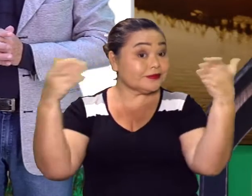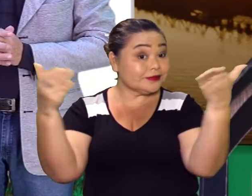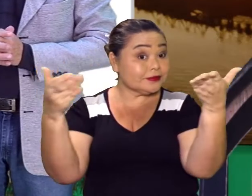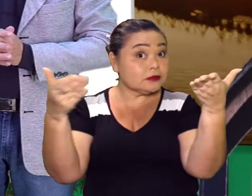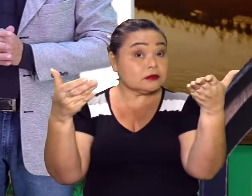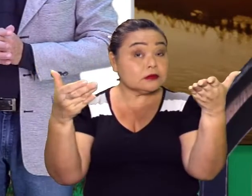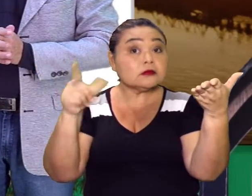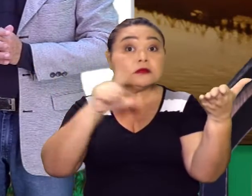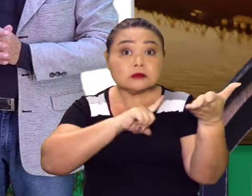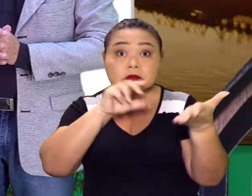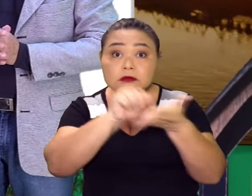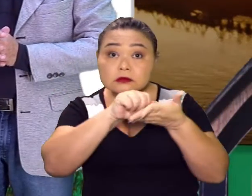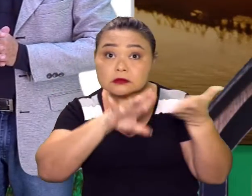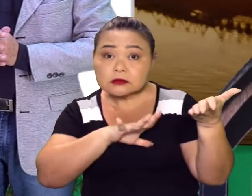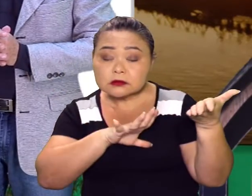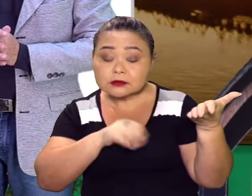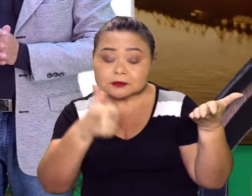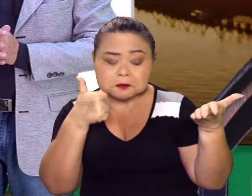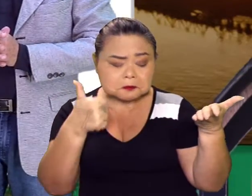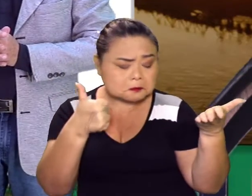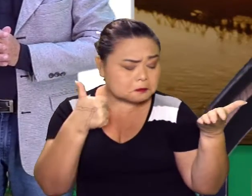Agora vocês têm uma atividade